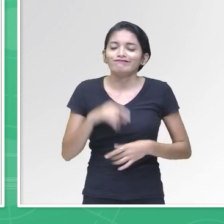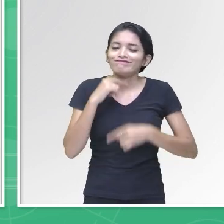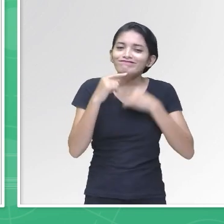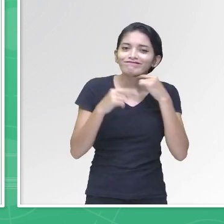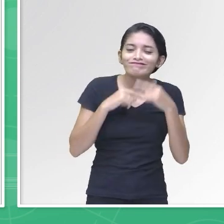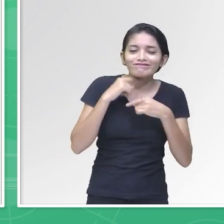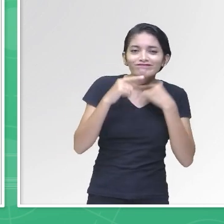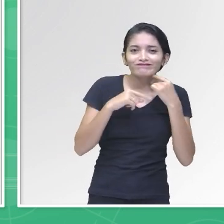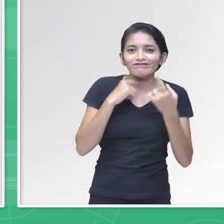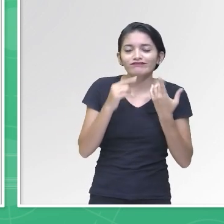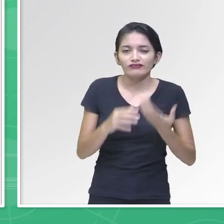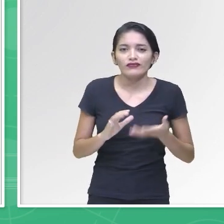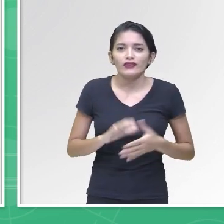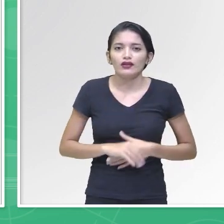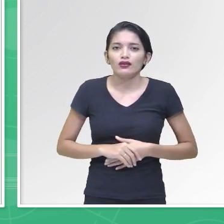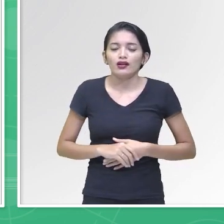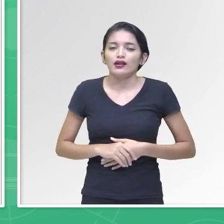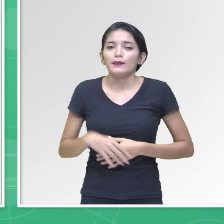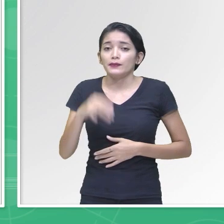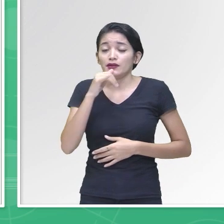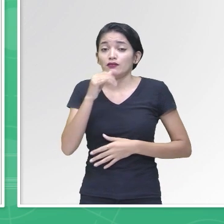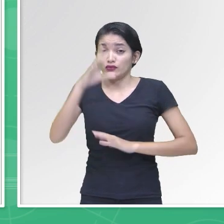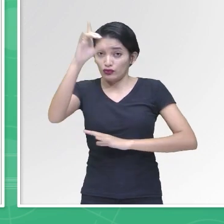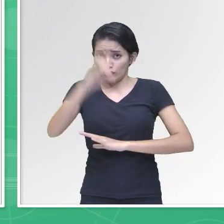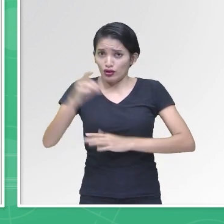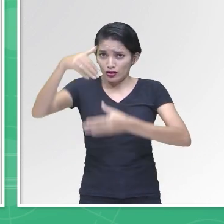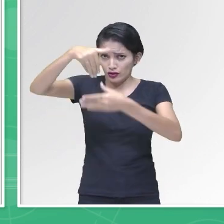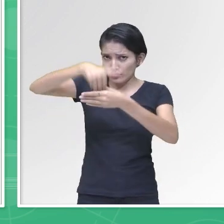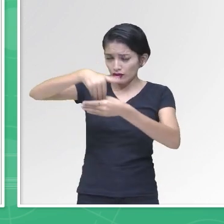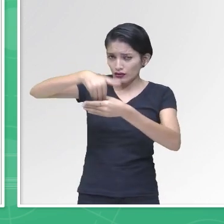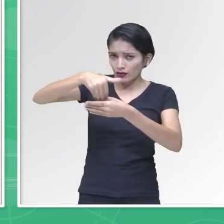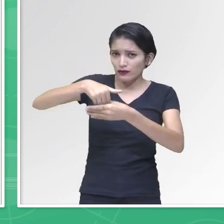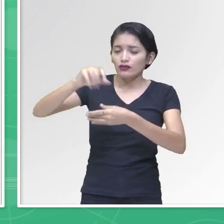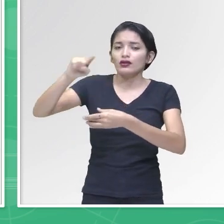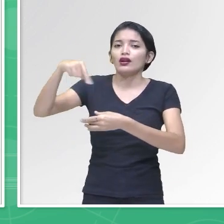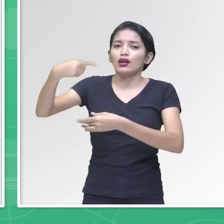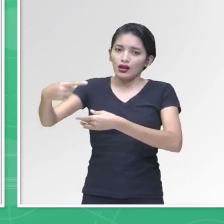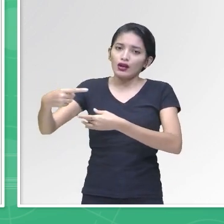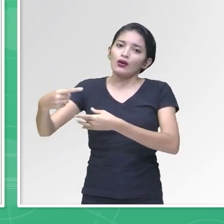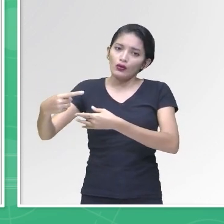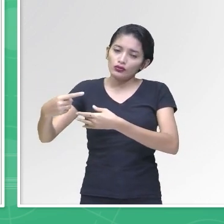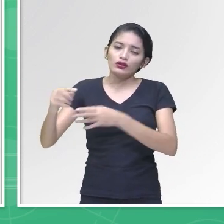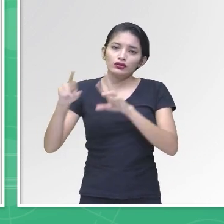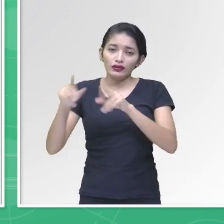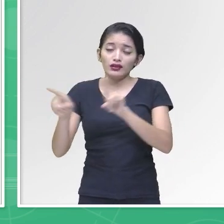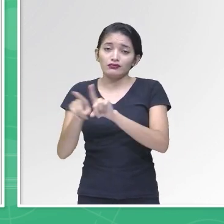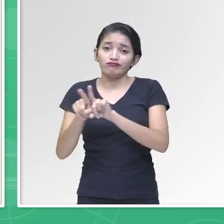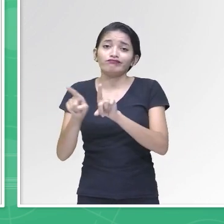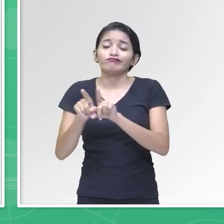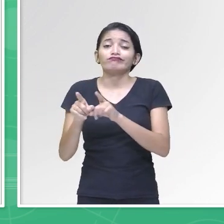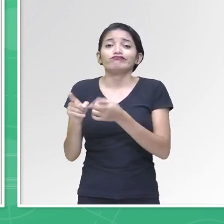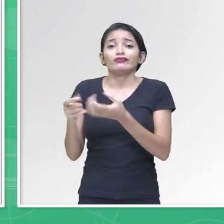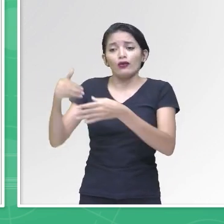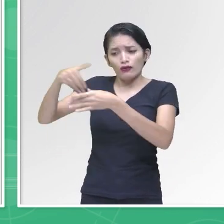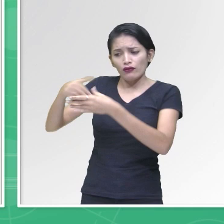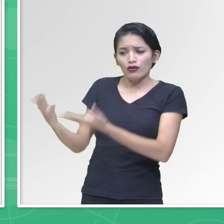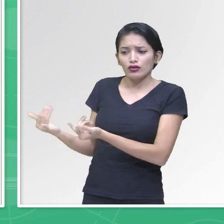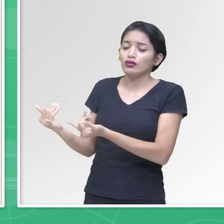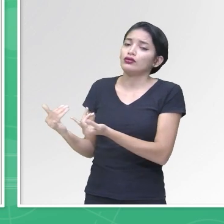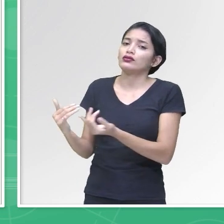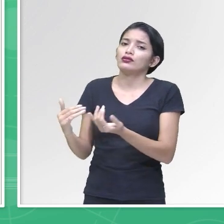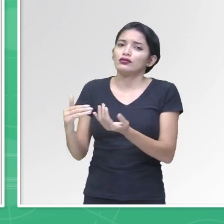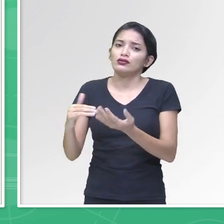né? O direito ao voto, por exemplo, é outra ambiguidade. O voto é assegurado aos jovens. A partir de